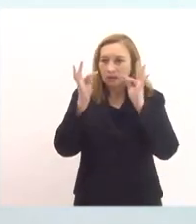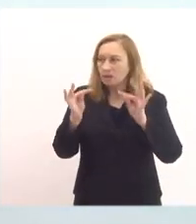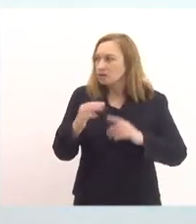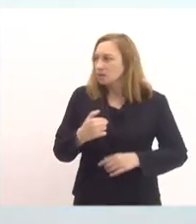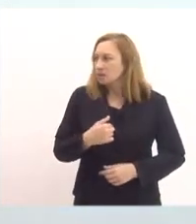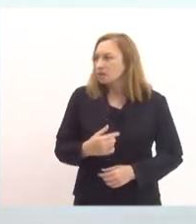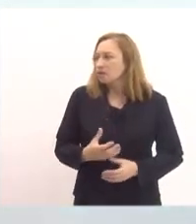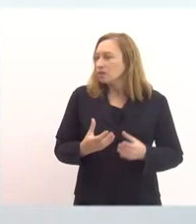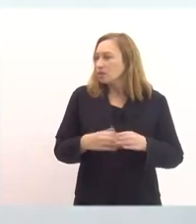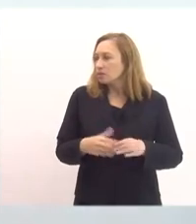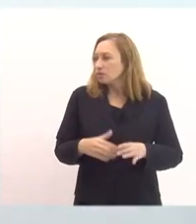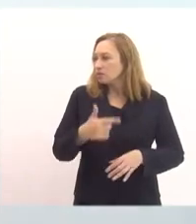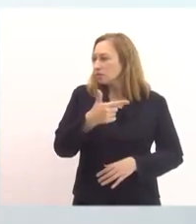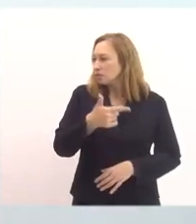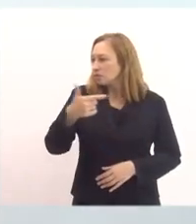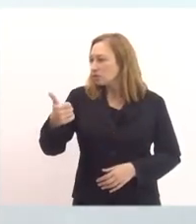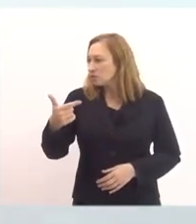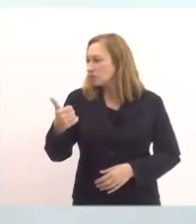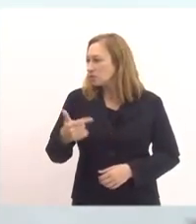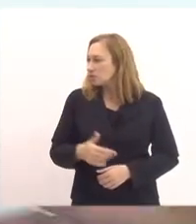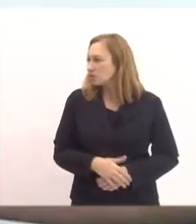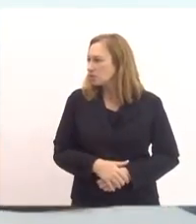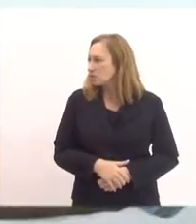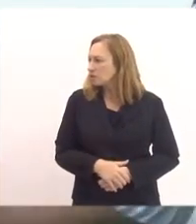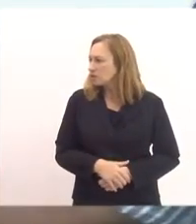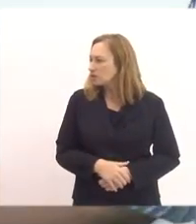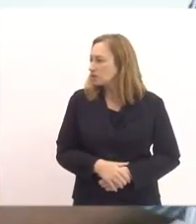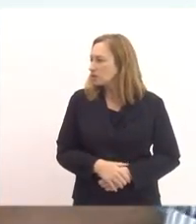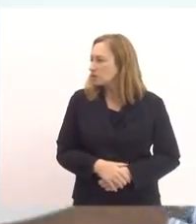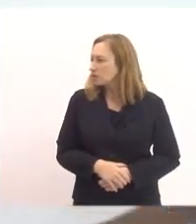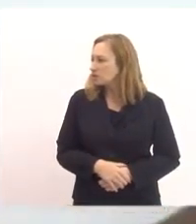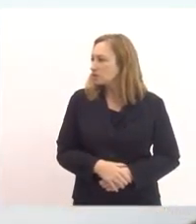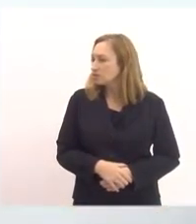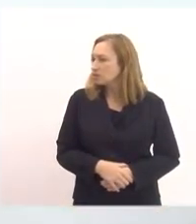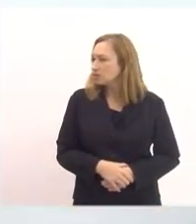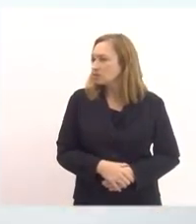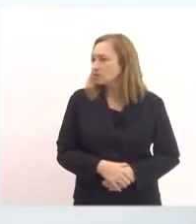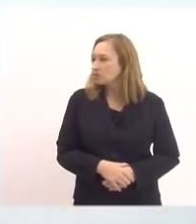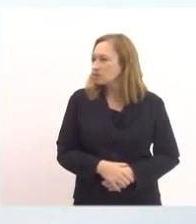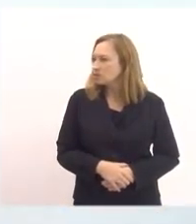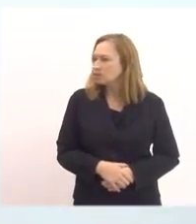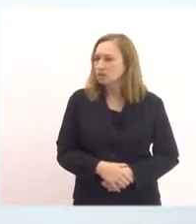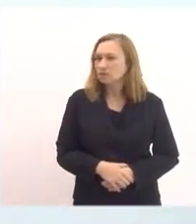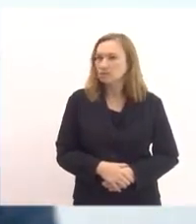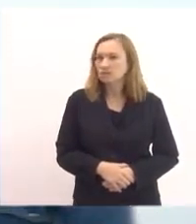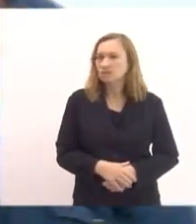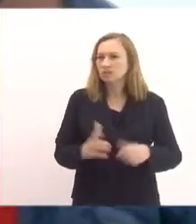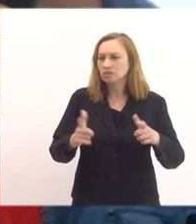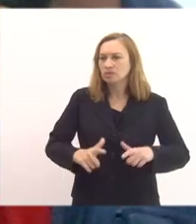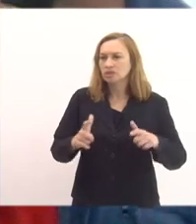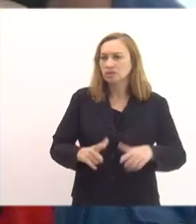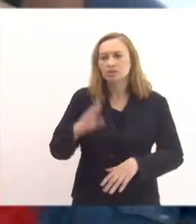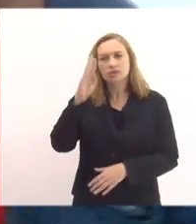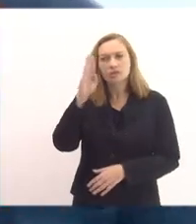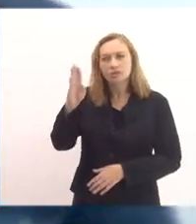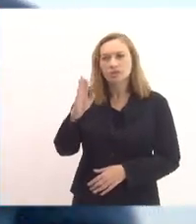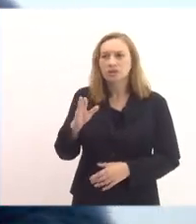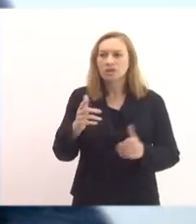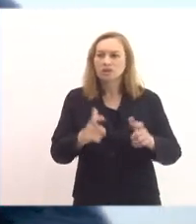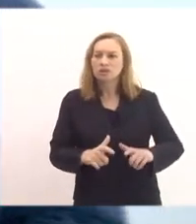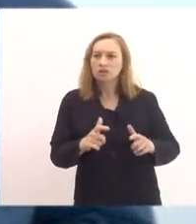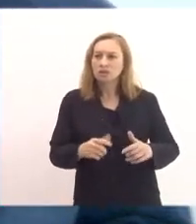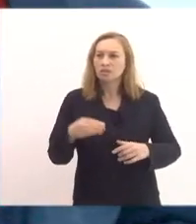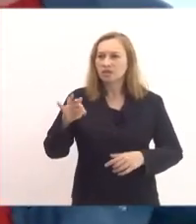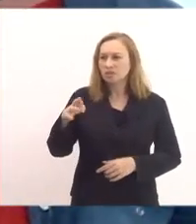No concurso de 2002... foi disponibilizado, vou ser específico pela essa região específica, que foi a região metropolitana,